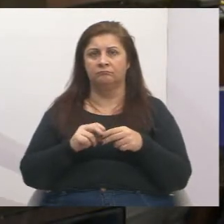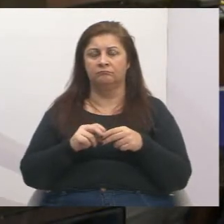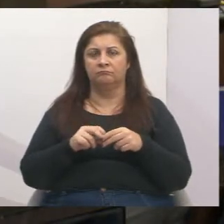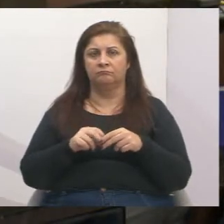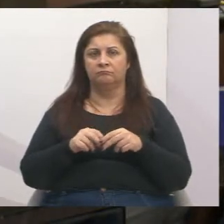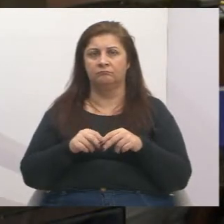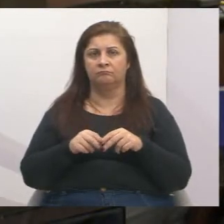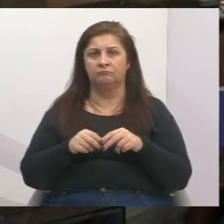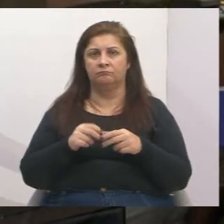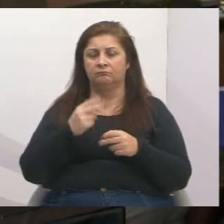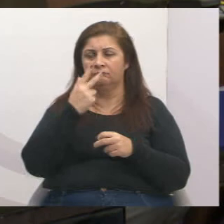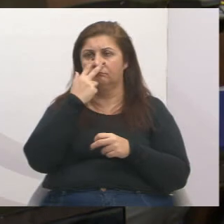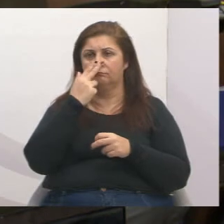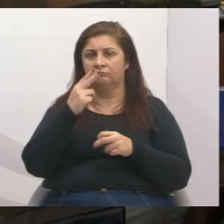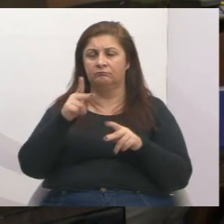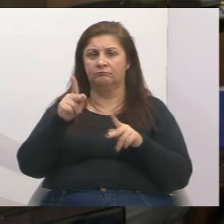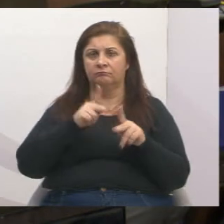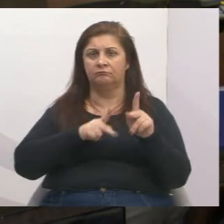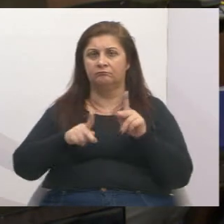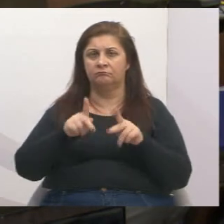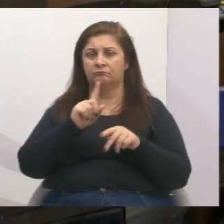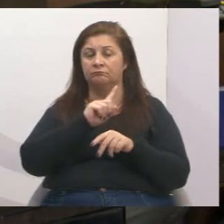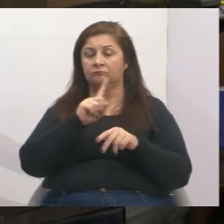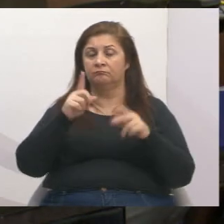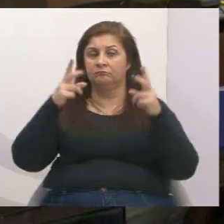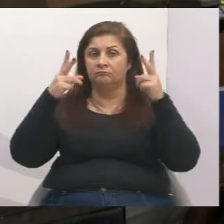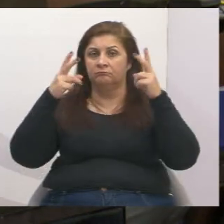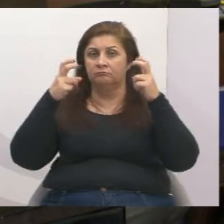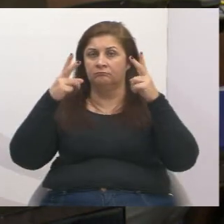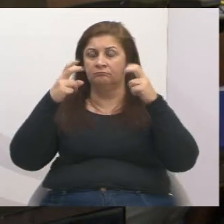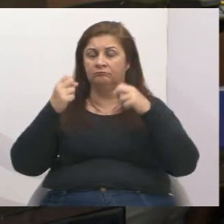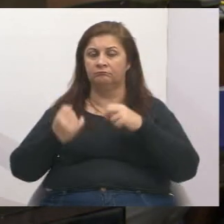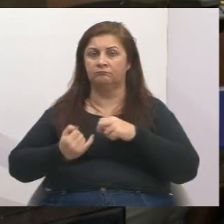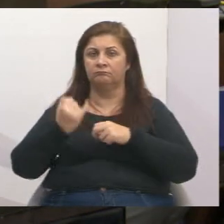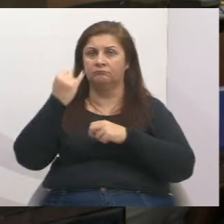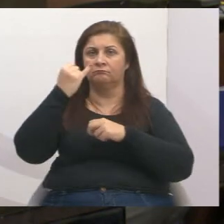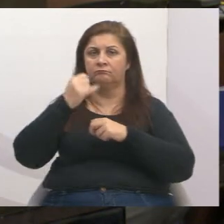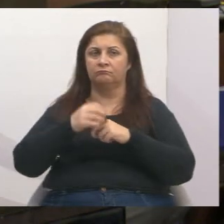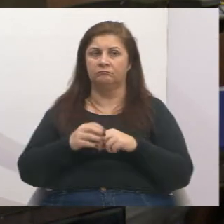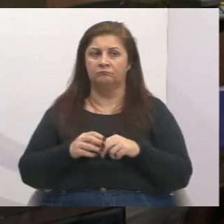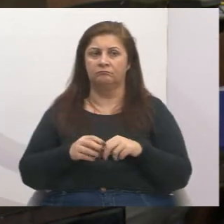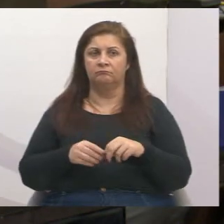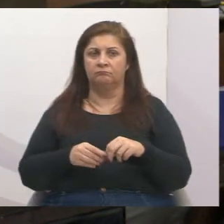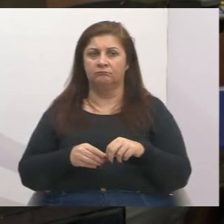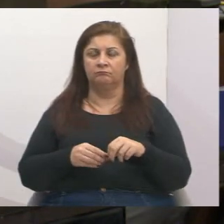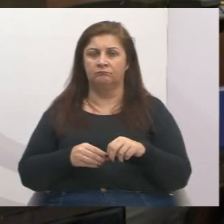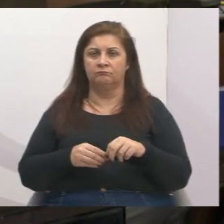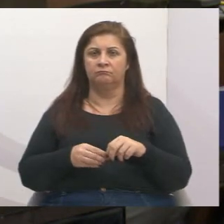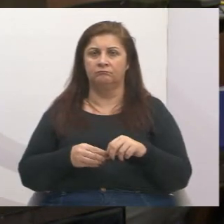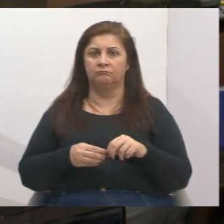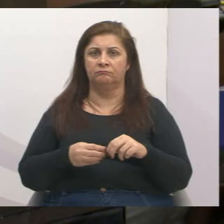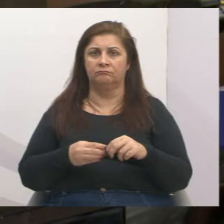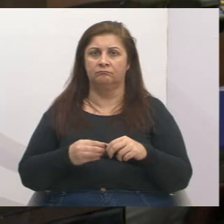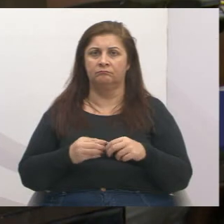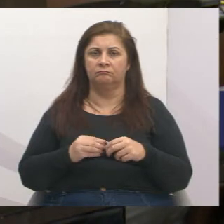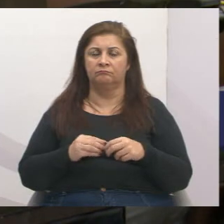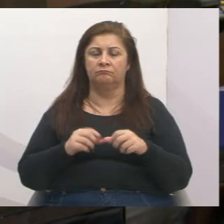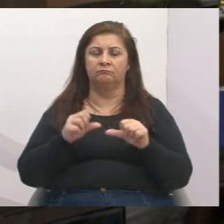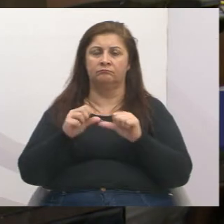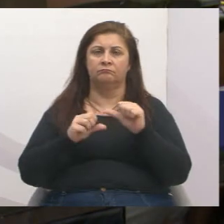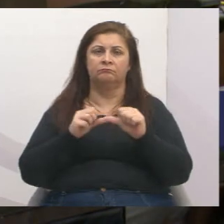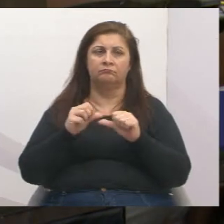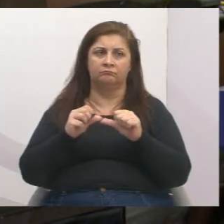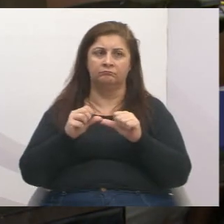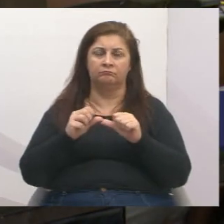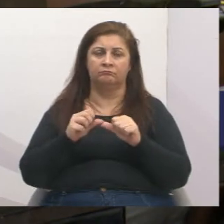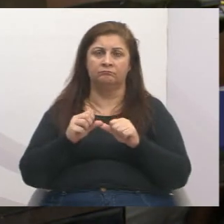parece que o nosso povo ainda não se deu conta da importância dessa reforma.